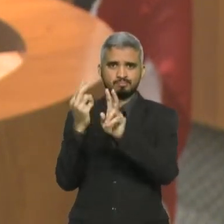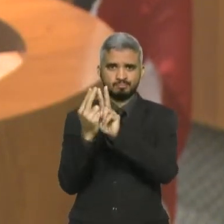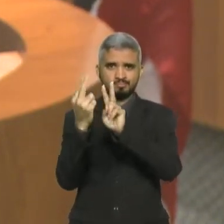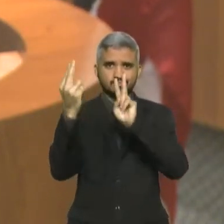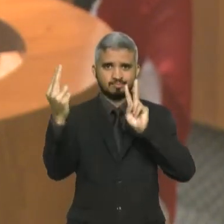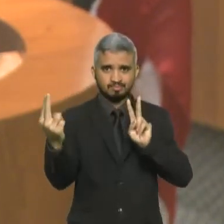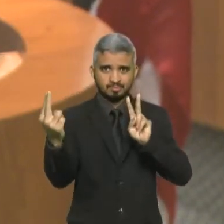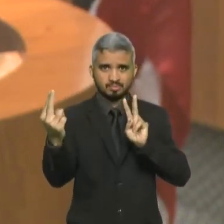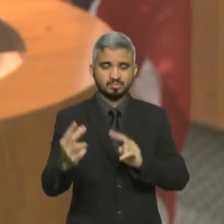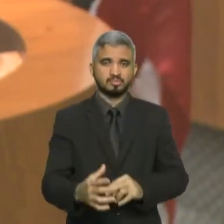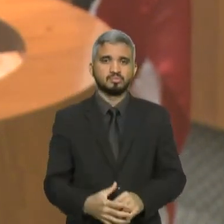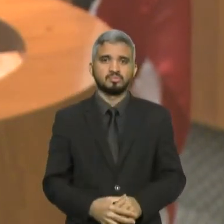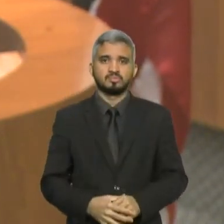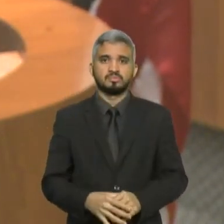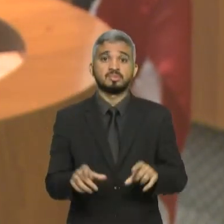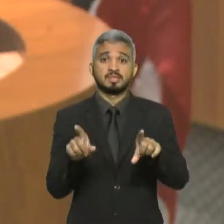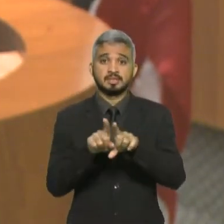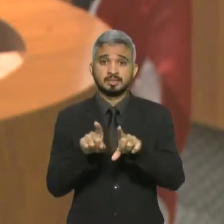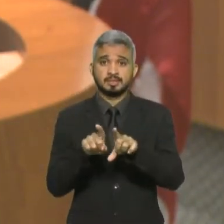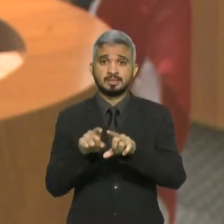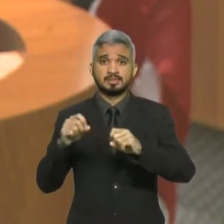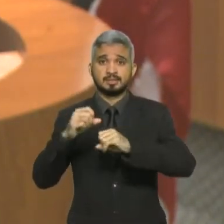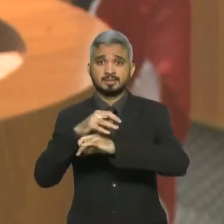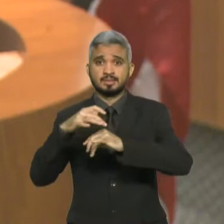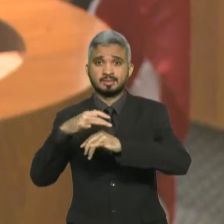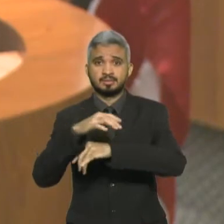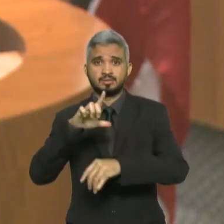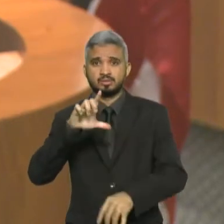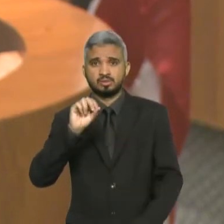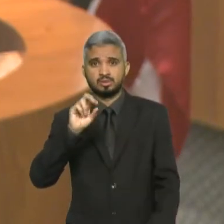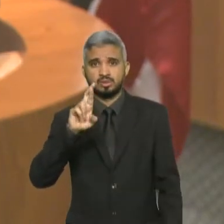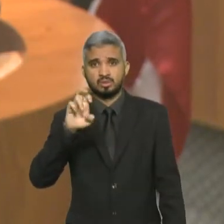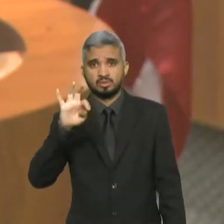que posso, procuro fazer as agendas no interior,